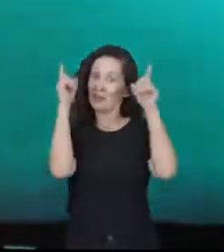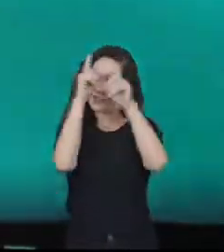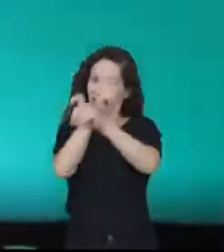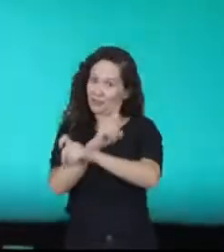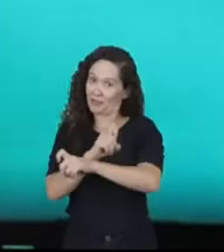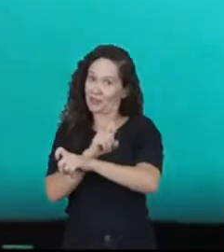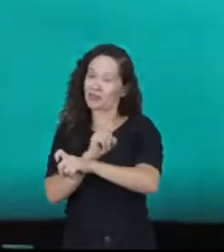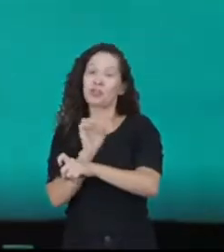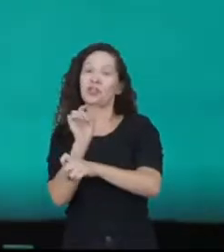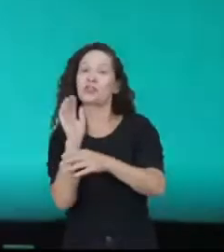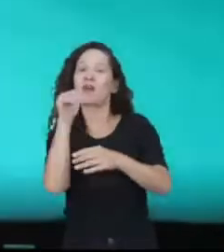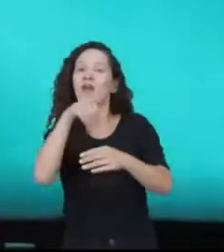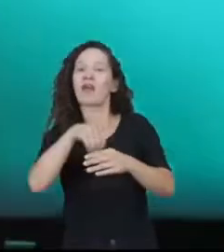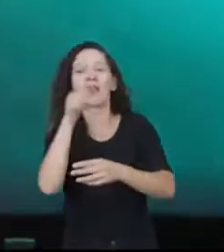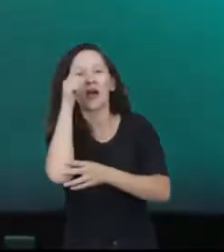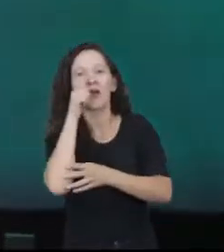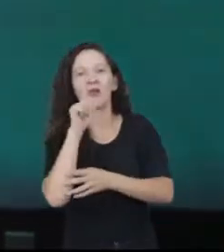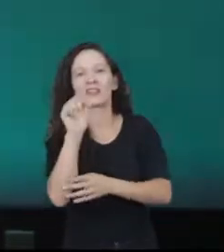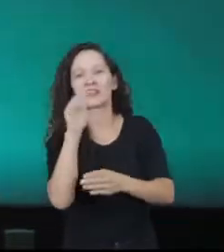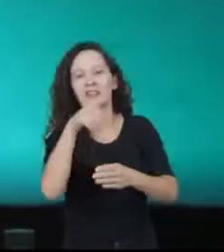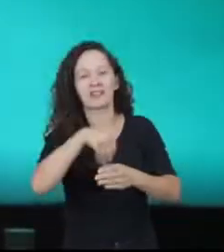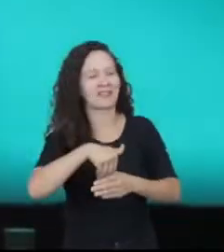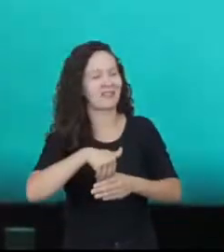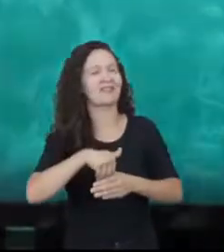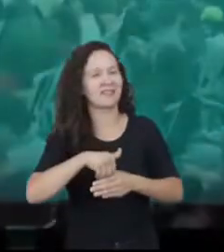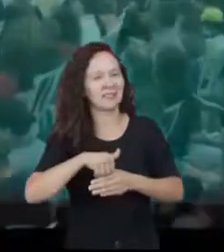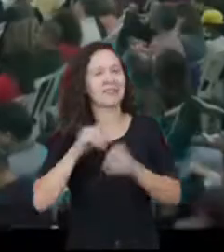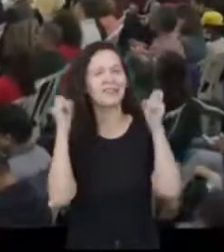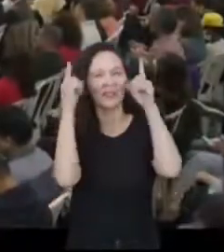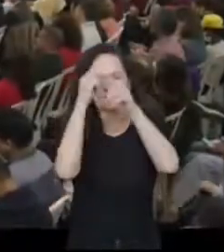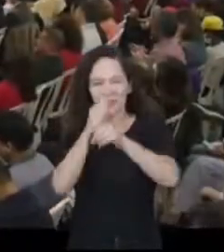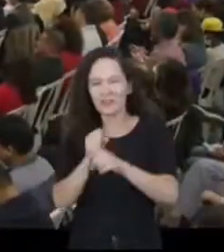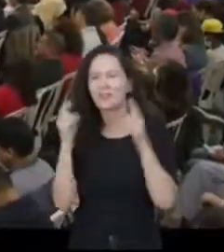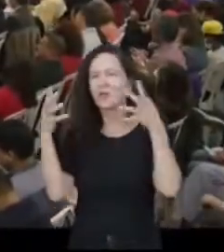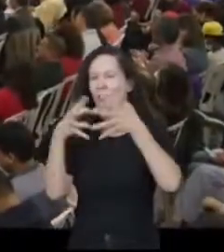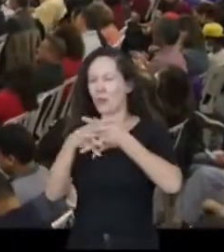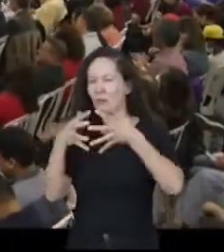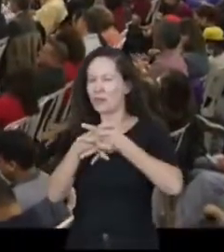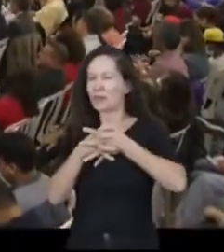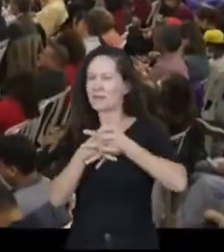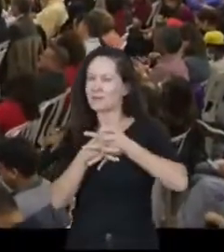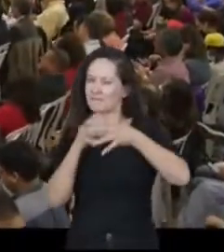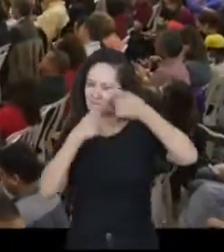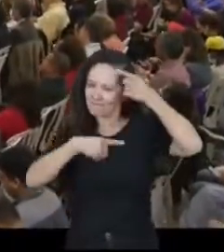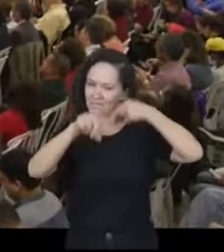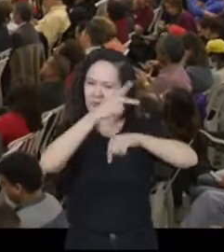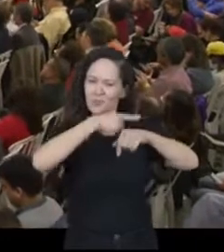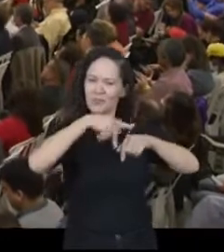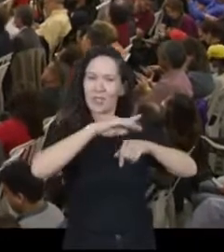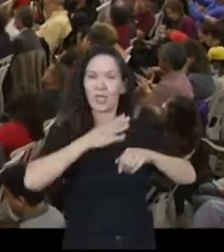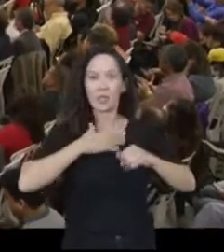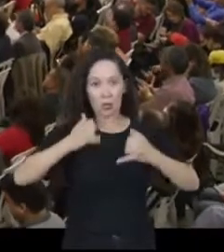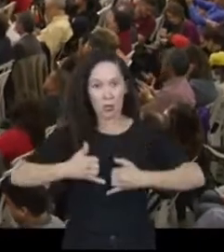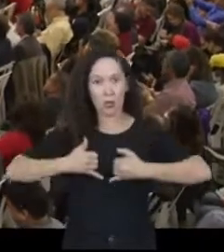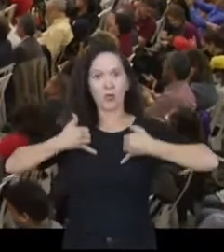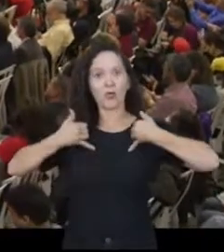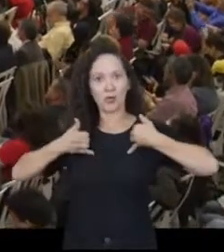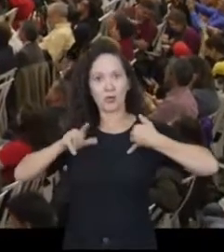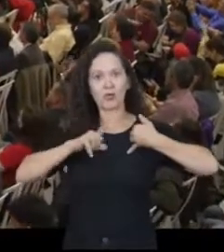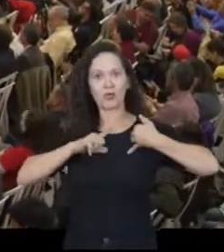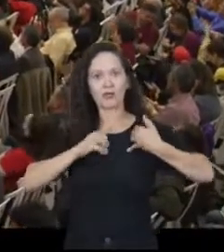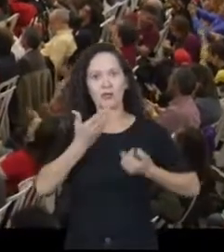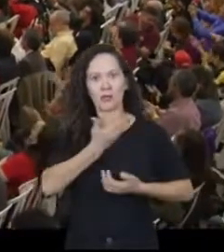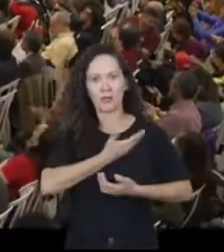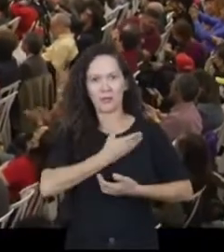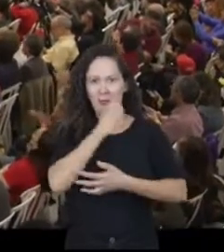eleições. Tenho orgulho e muito orgulho de contar com o então companheiro Geraldo Alckmin nessa